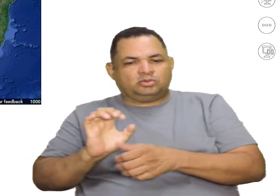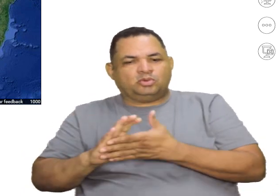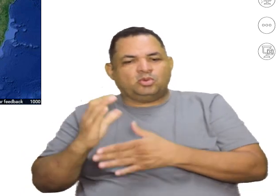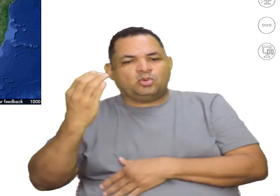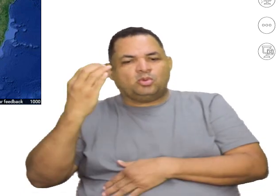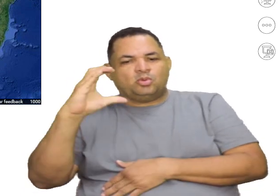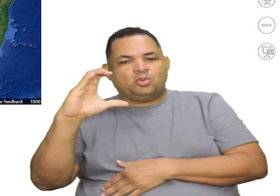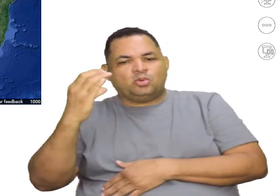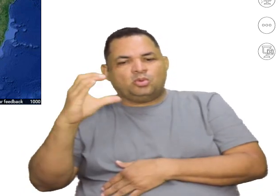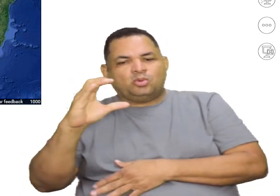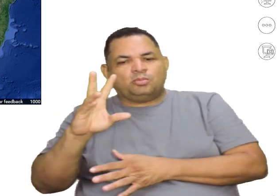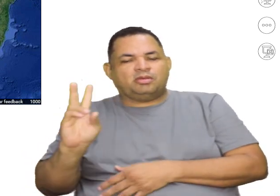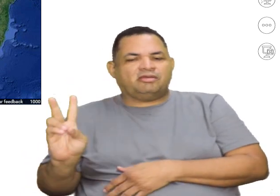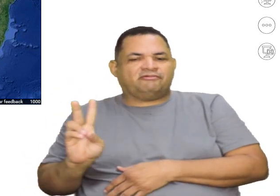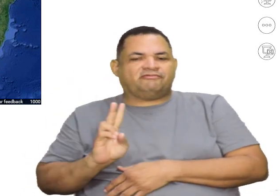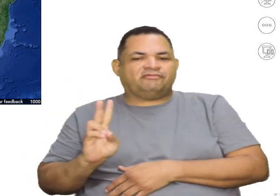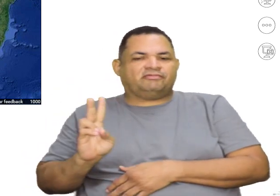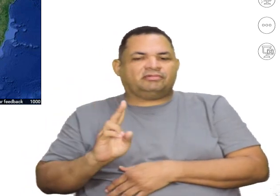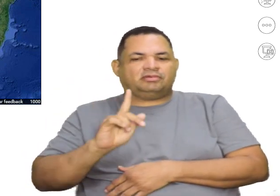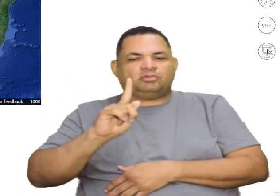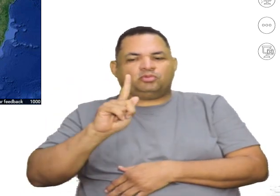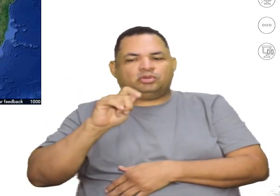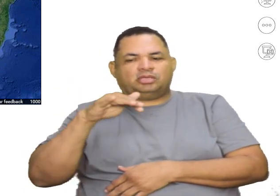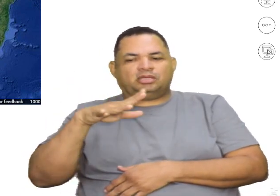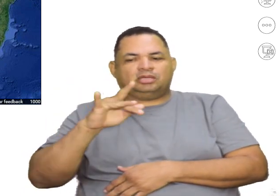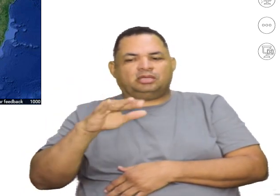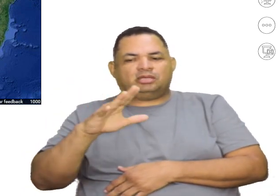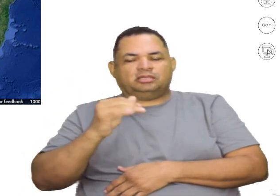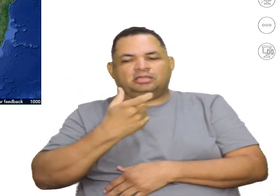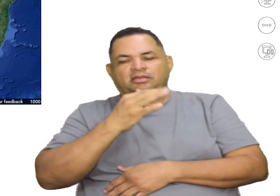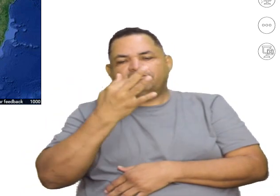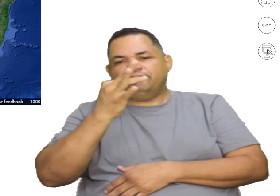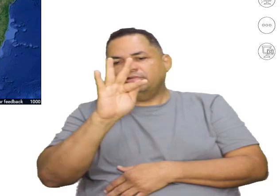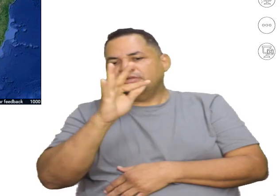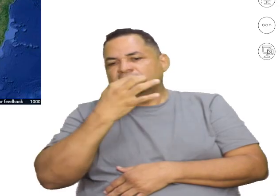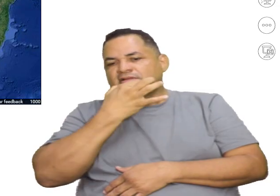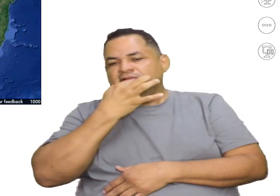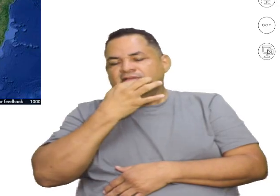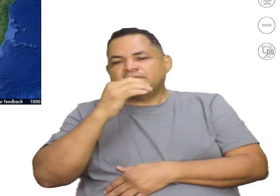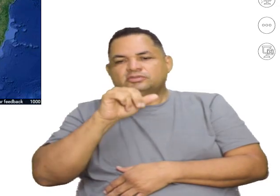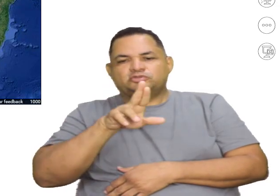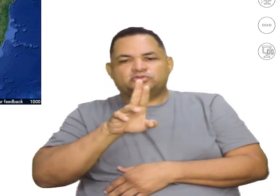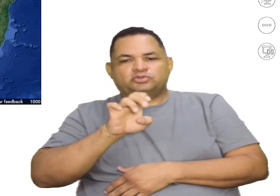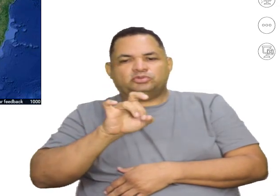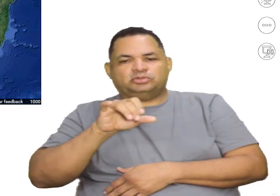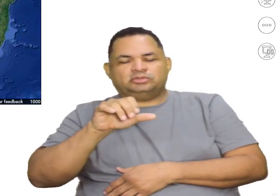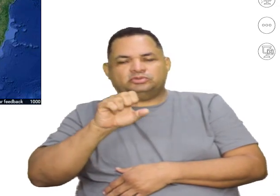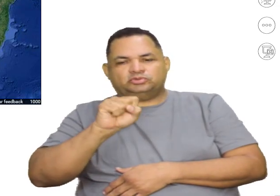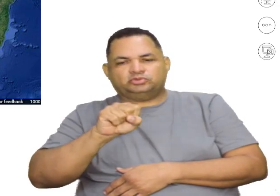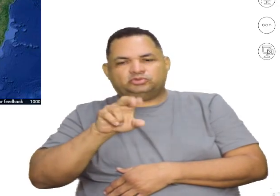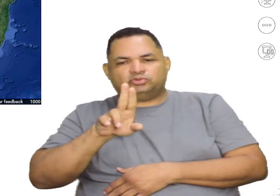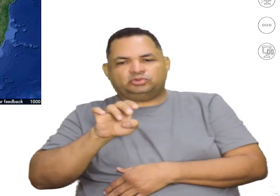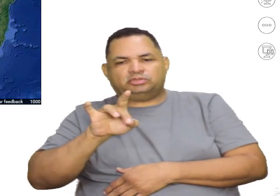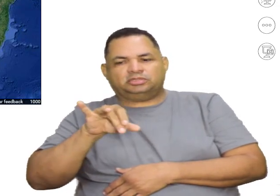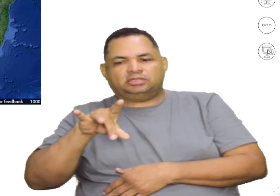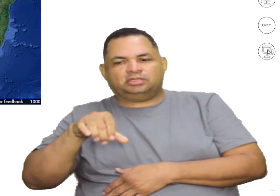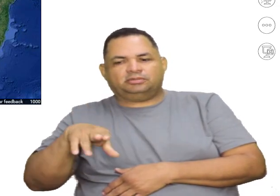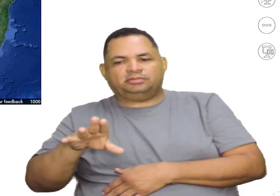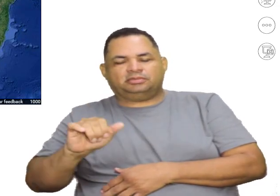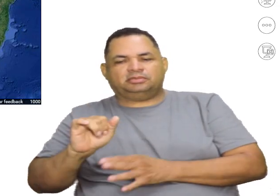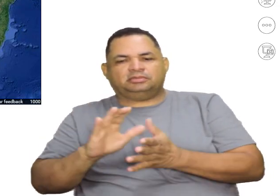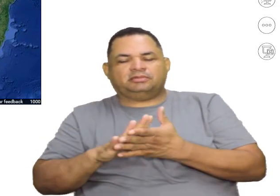Colômbia, Venezuela, as Guianas francesa e inglesa, o Suriname. Então, a gente viu que como